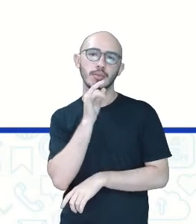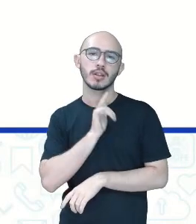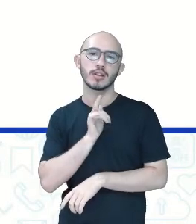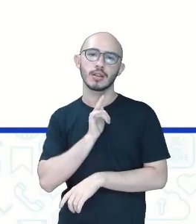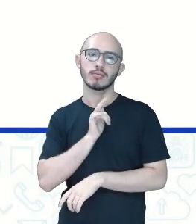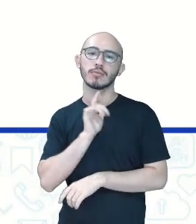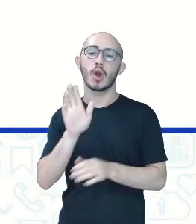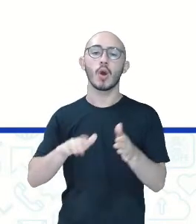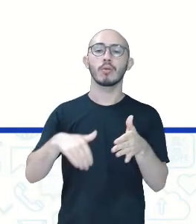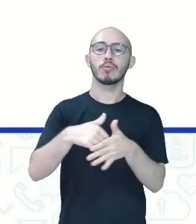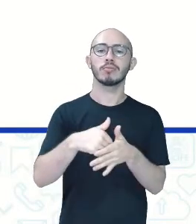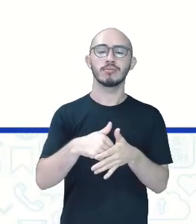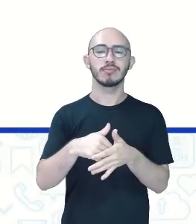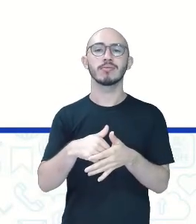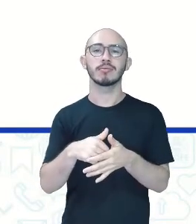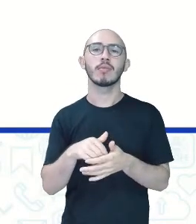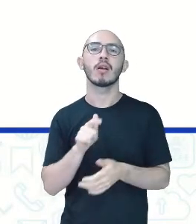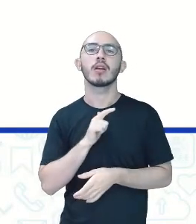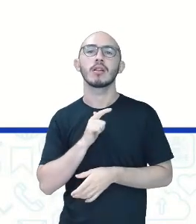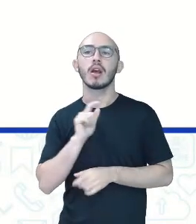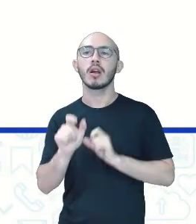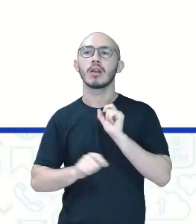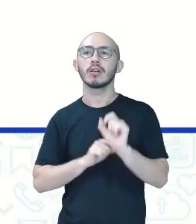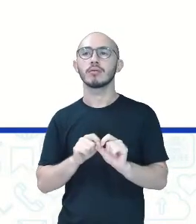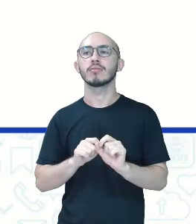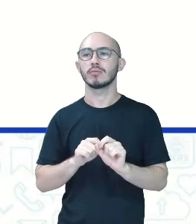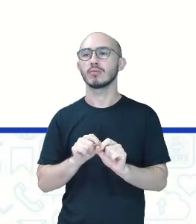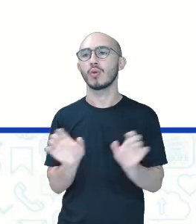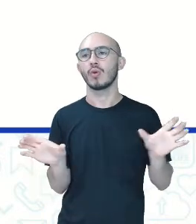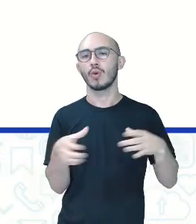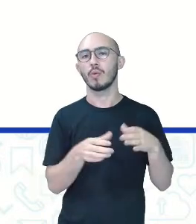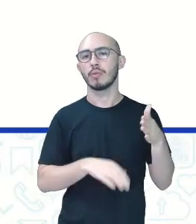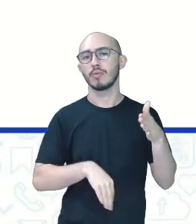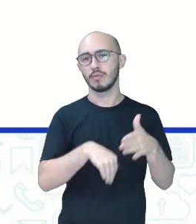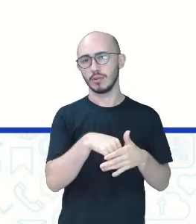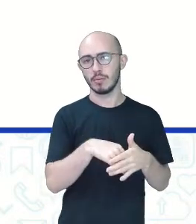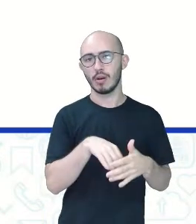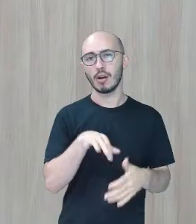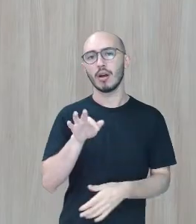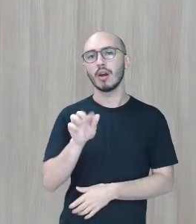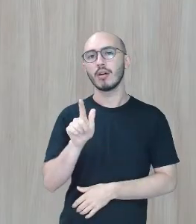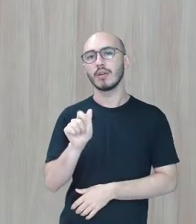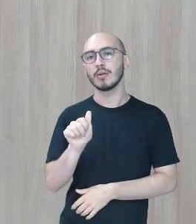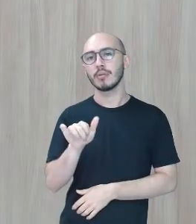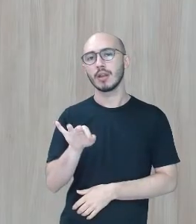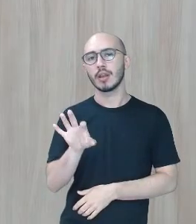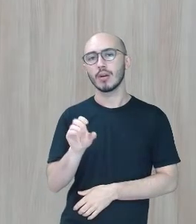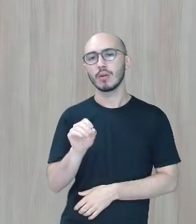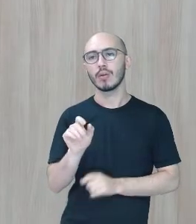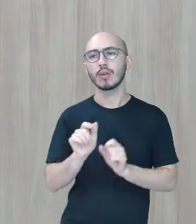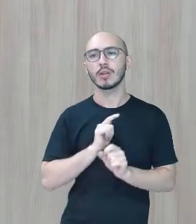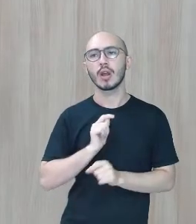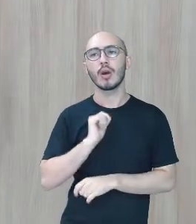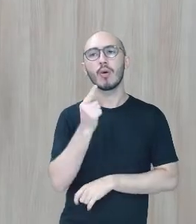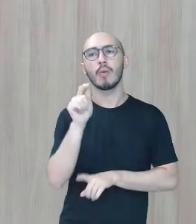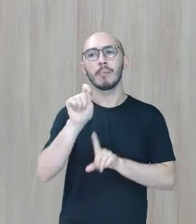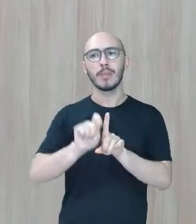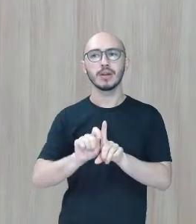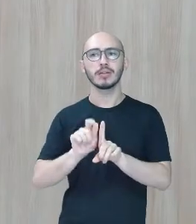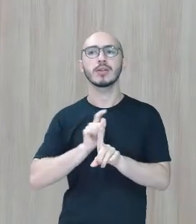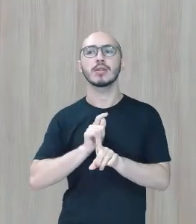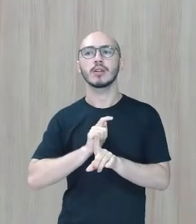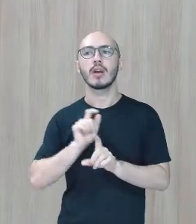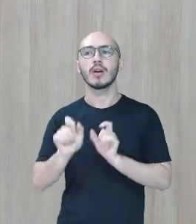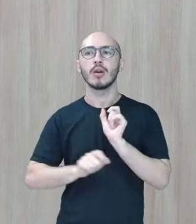durante a semana, sobre o número de gols aí do Flamengo, né, que fez em um mês. Então a gente tem aí o número de gols e essa